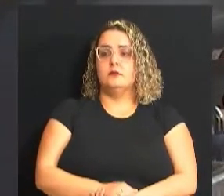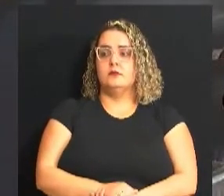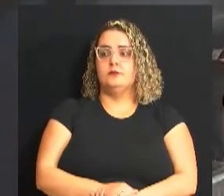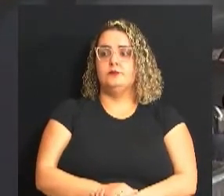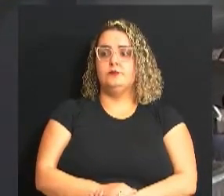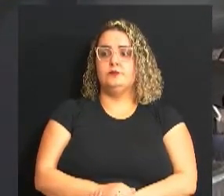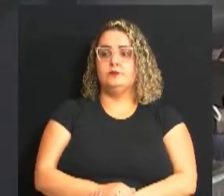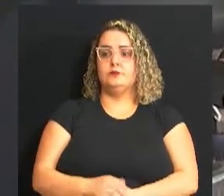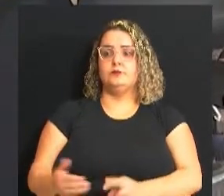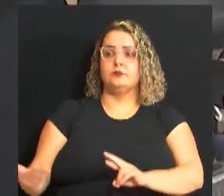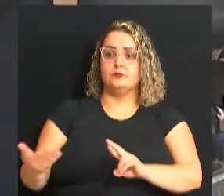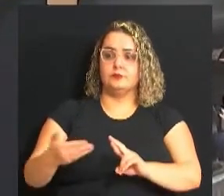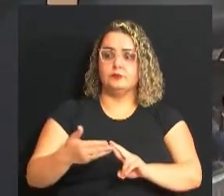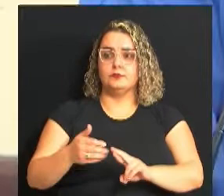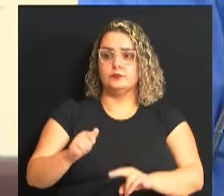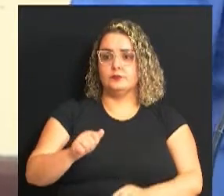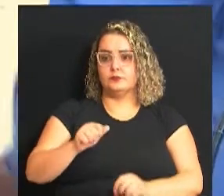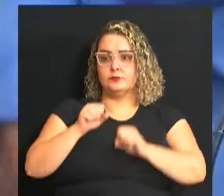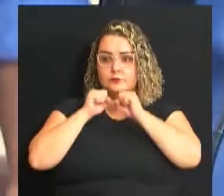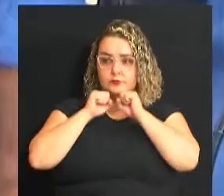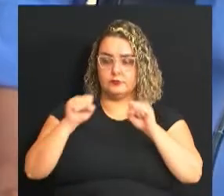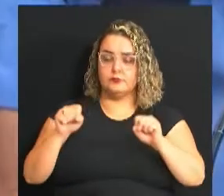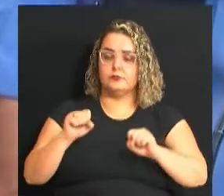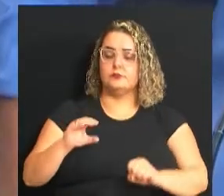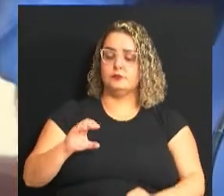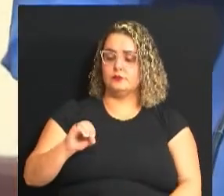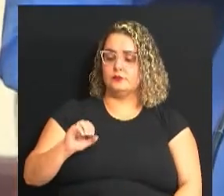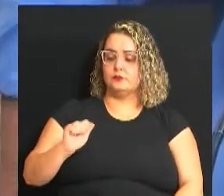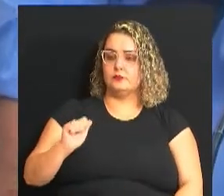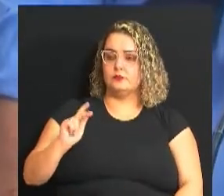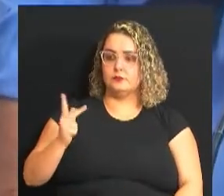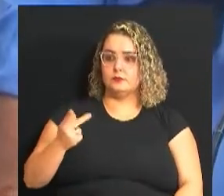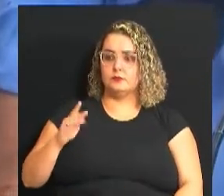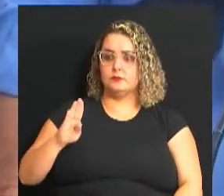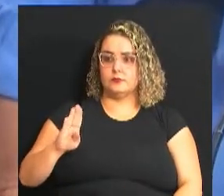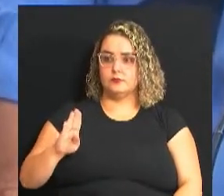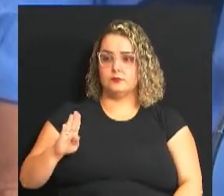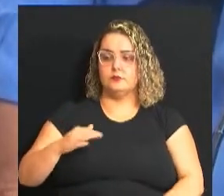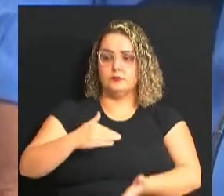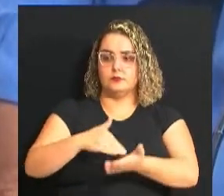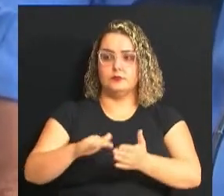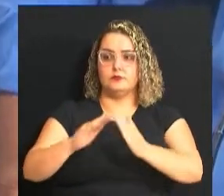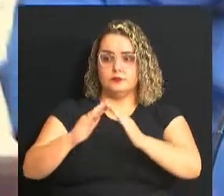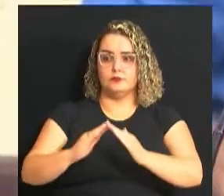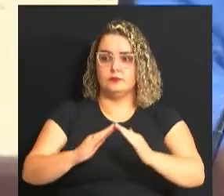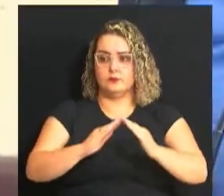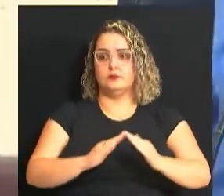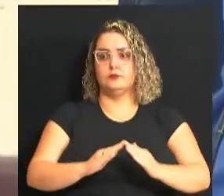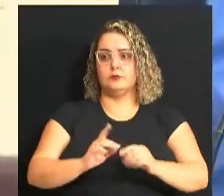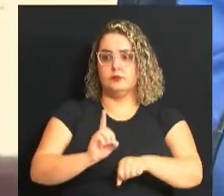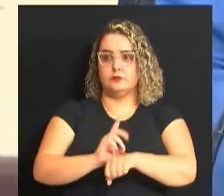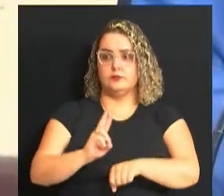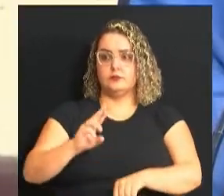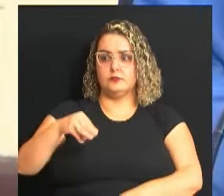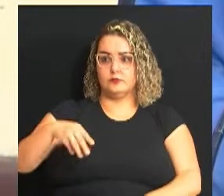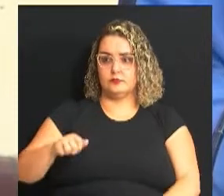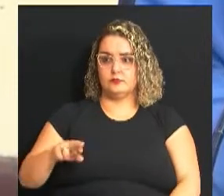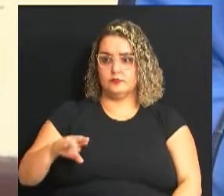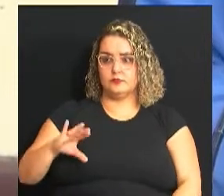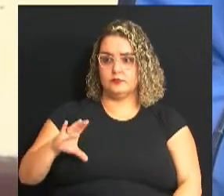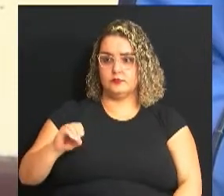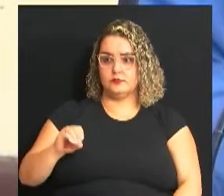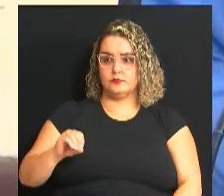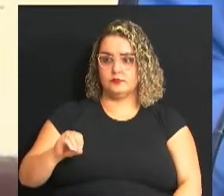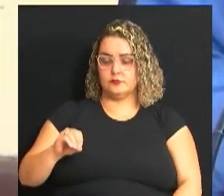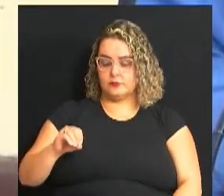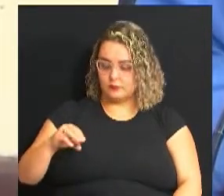representando o assessor da COAB, também da Secretaria Municipal de Habitação, o doutor Marcelo Ferreira da Silva, por favor.